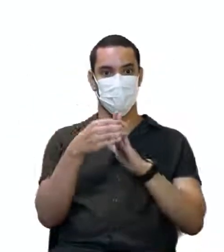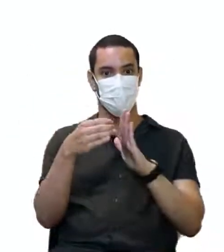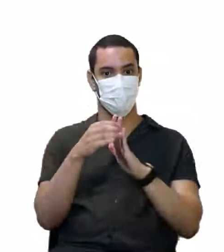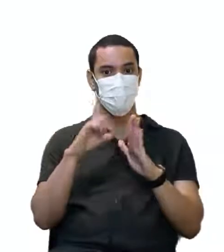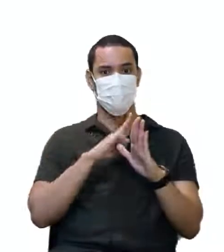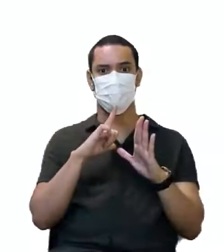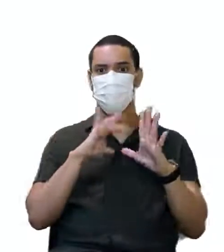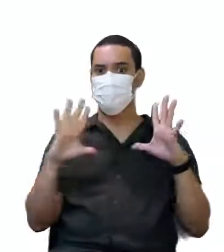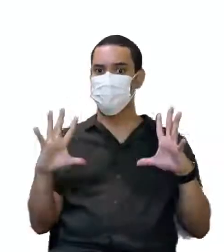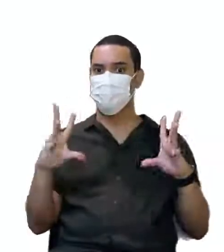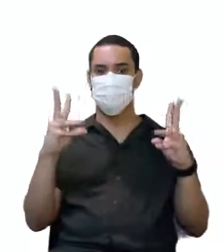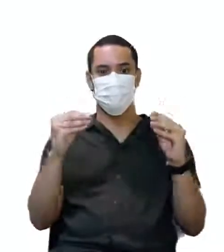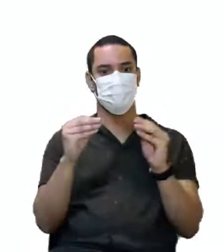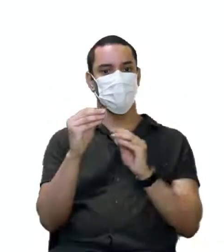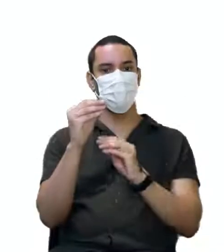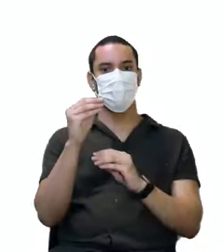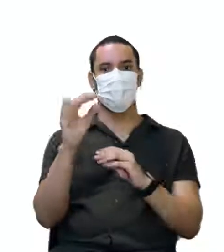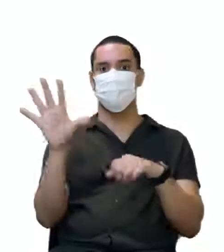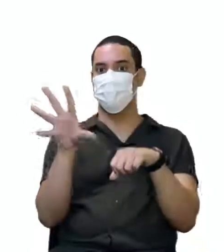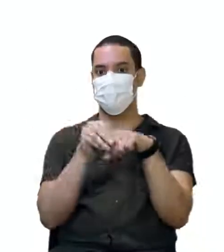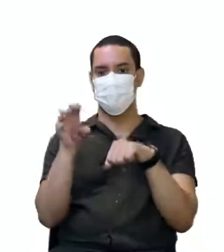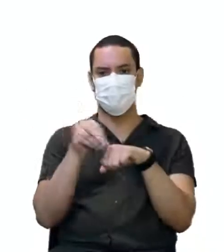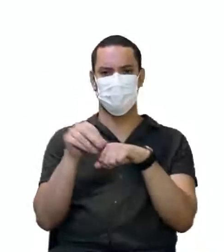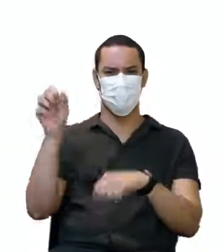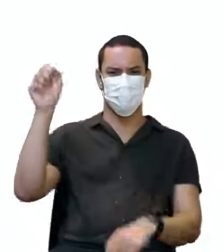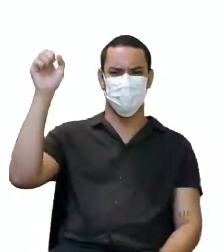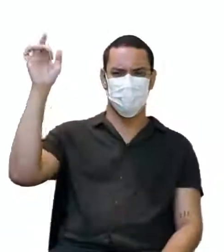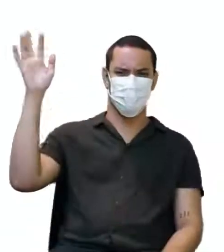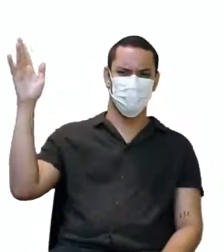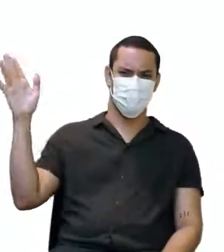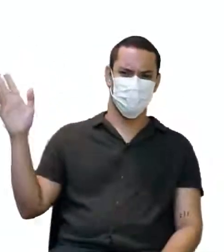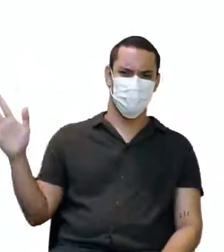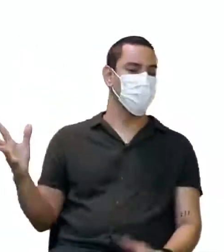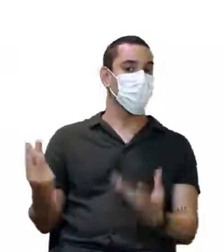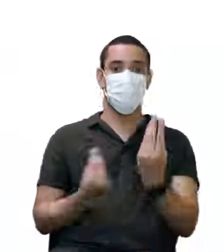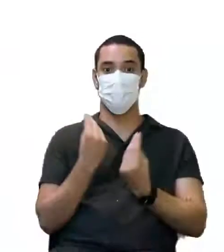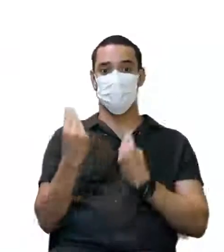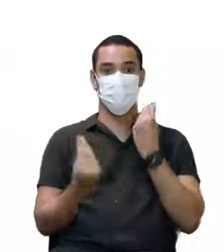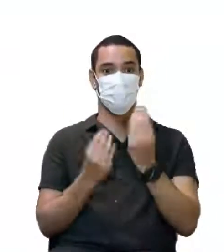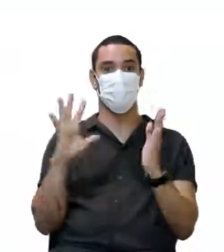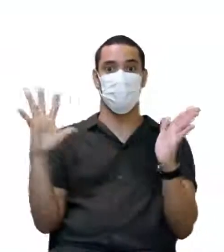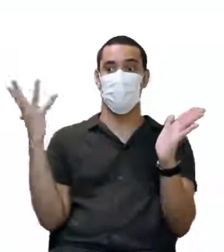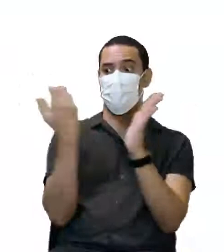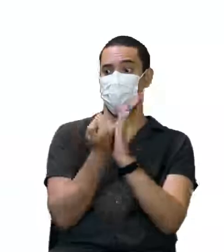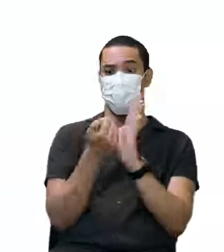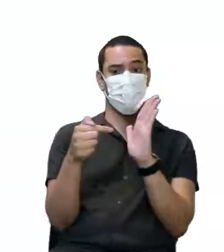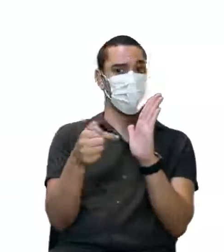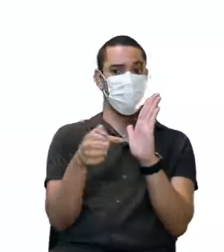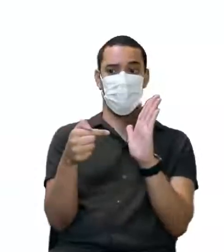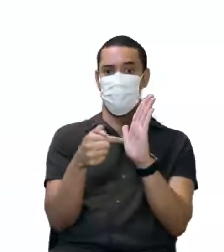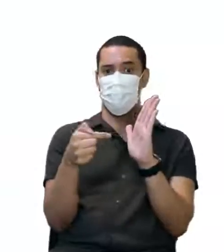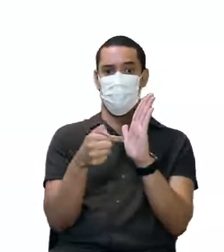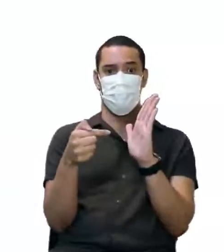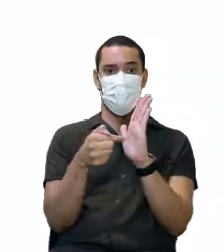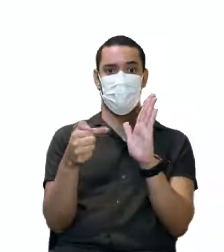gente tem todo esse conhecimento de todos esses aqui. Como, professora? Registros.